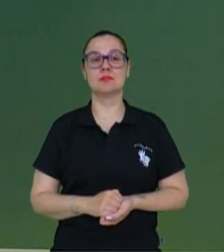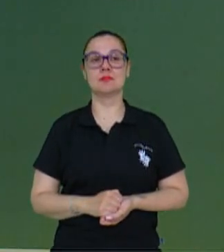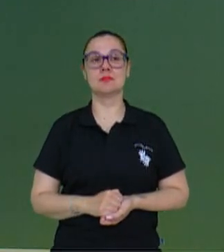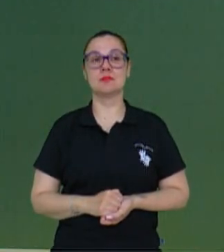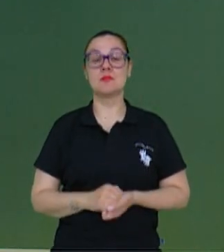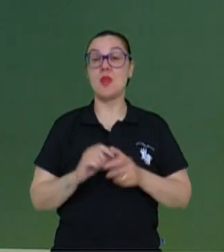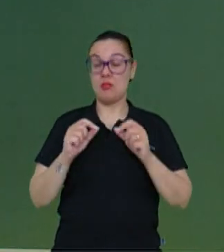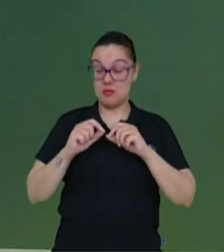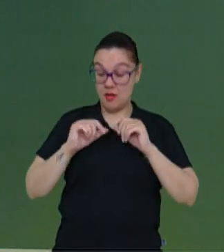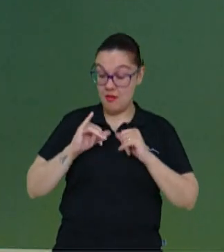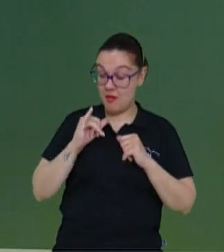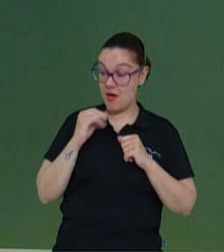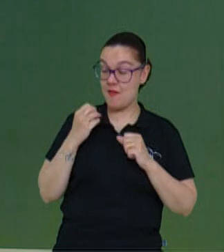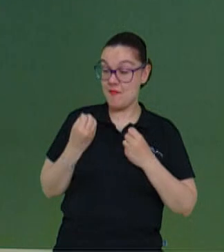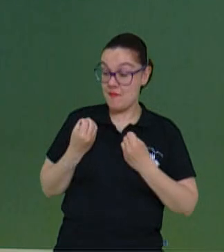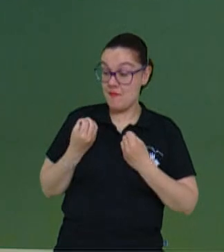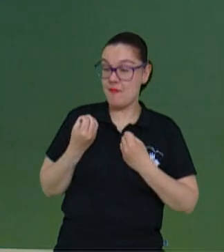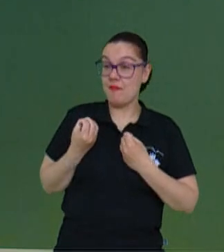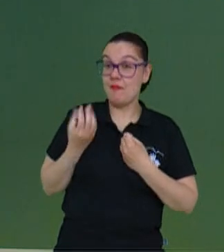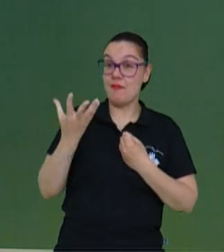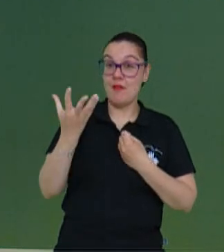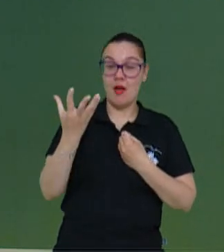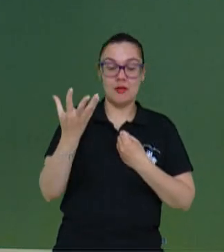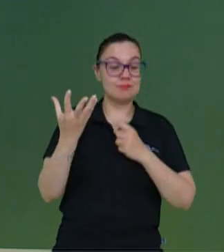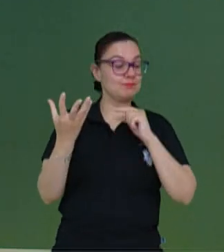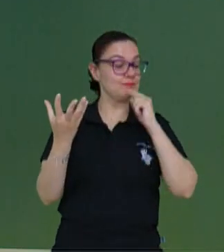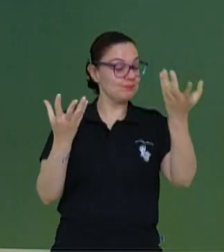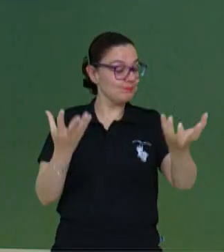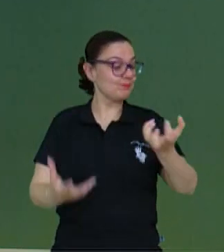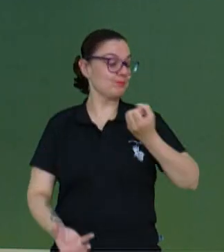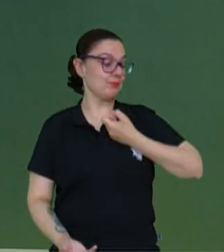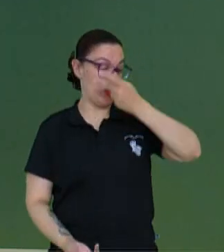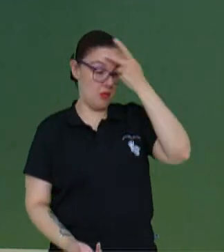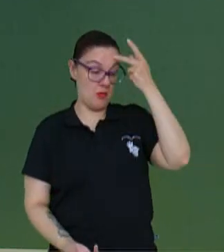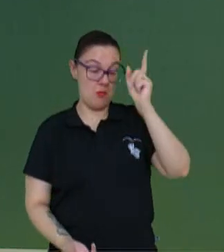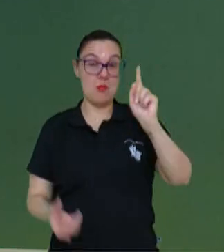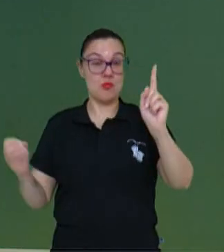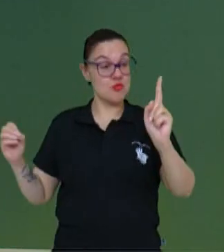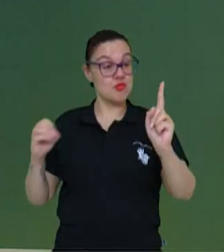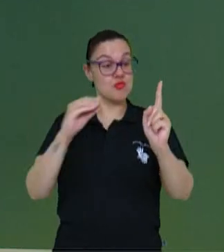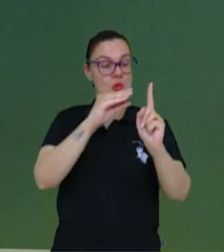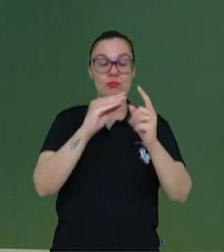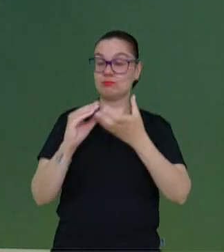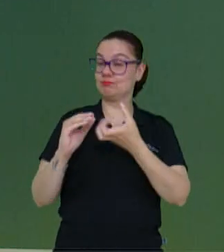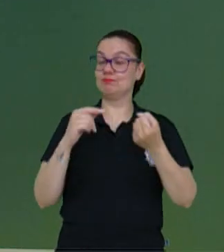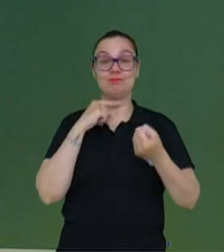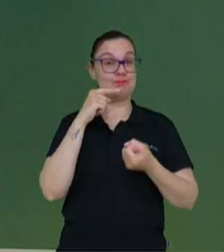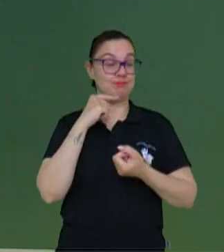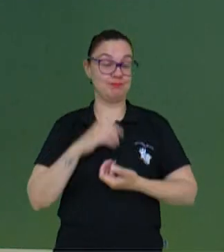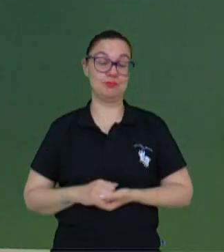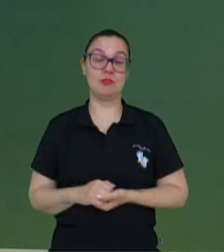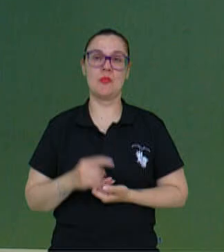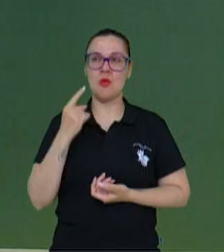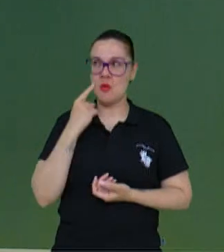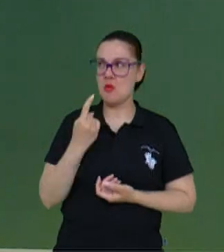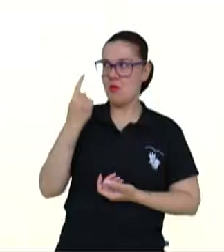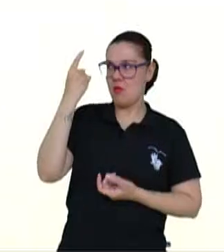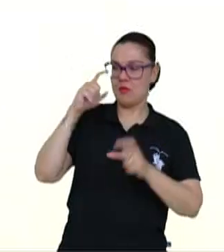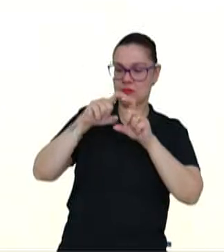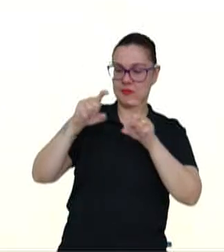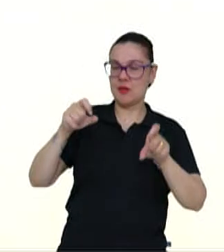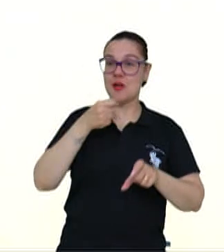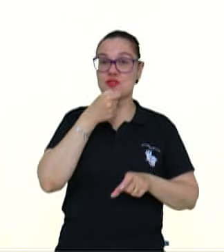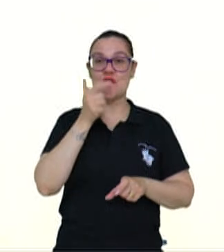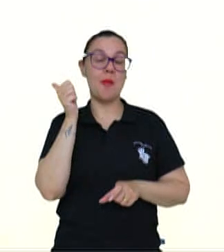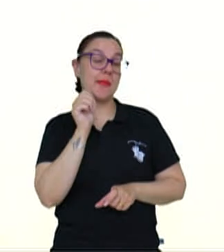Então, quem emite a mensagem geralmente não consegue chegar a quem recebe essa mensagem. Observem essa tirinha